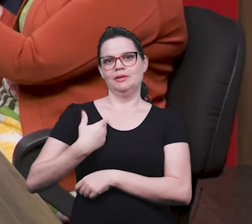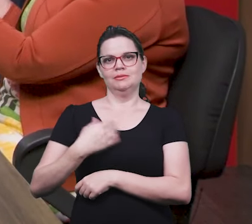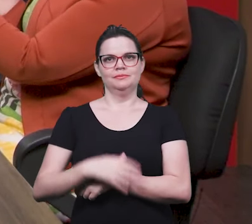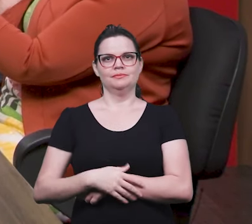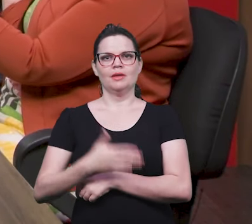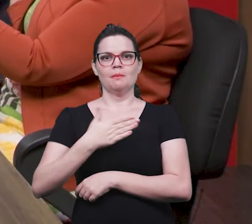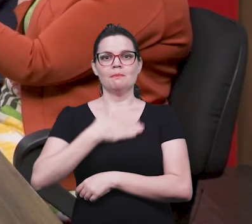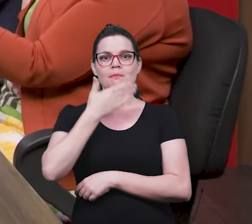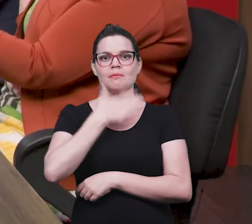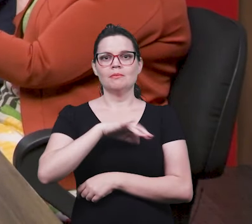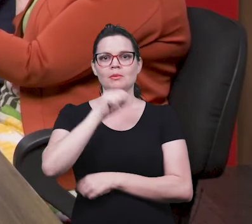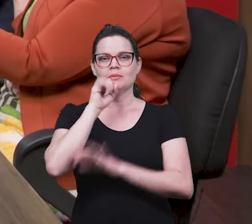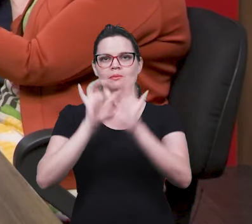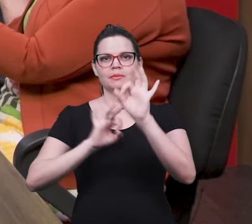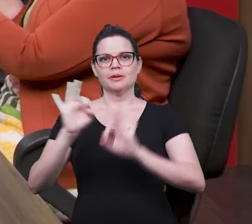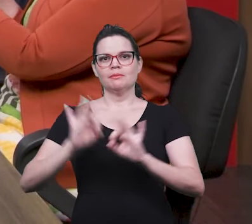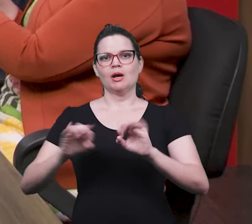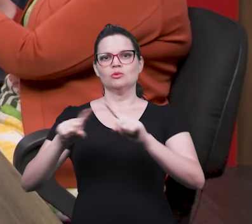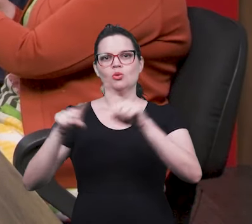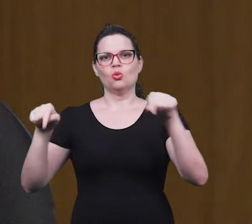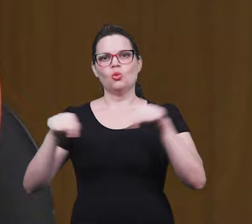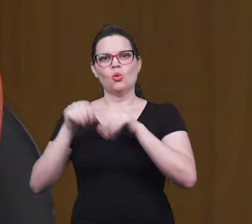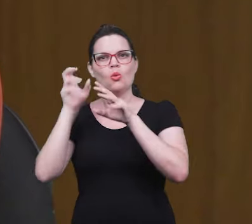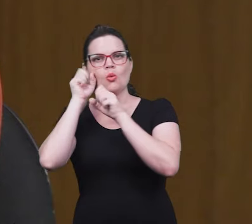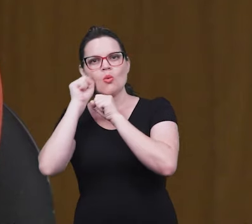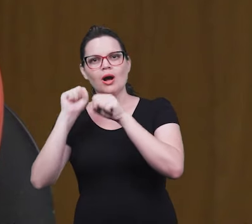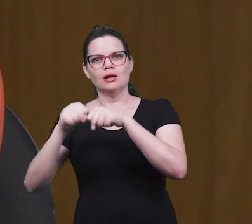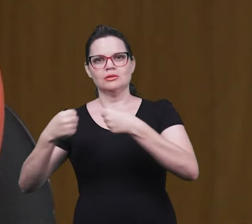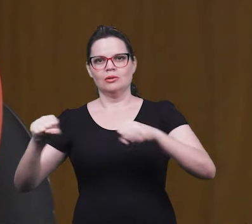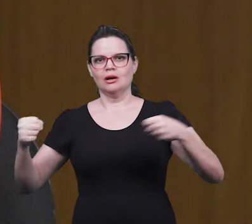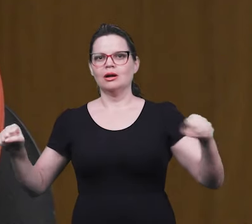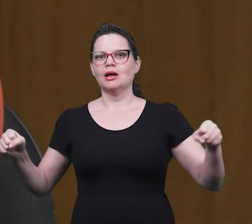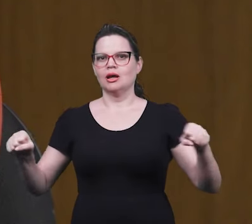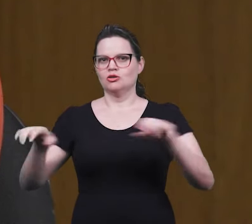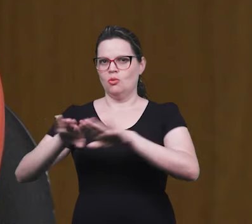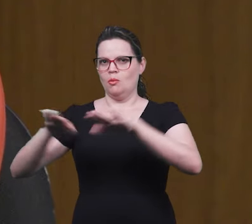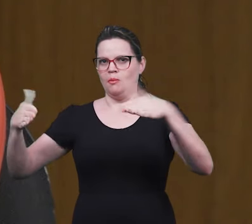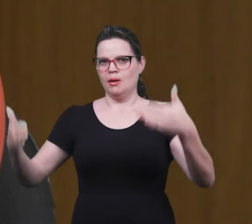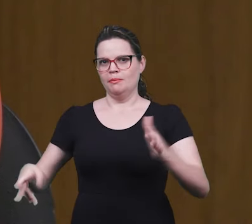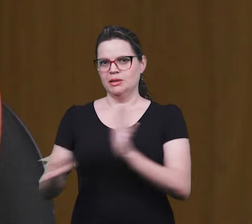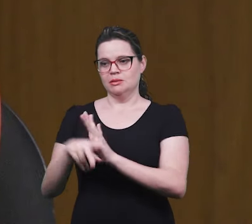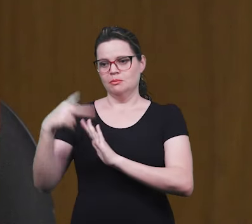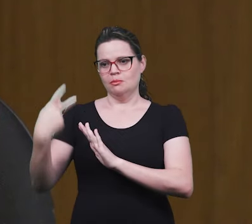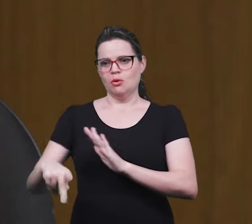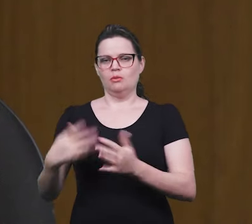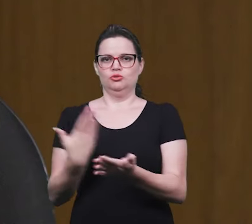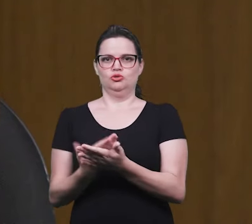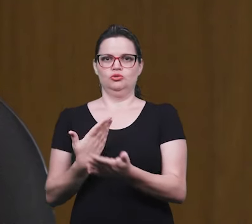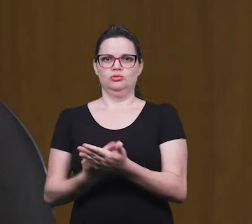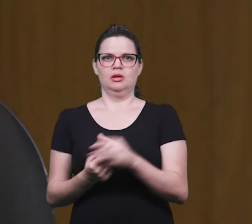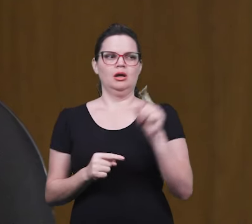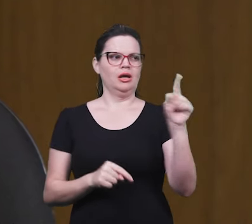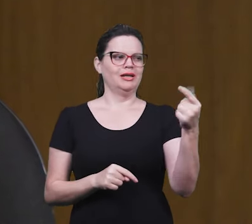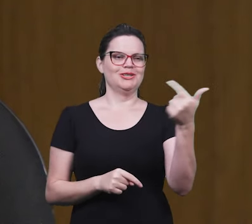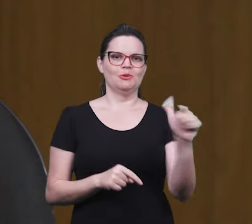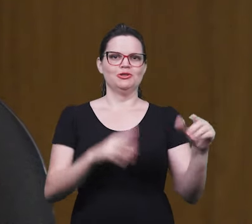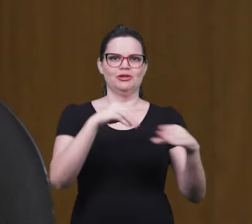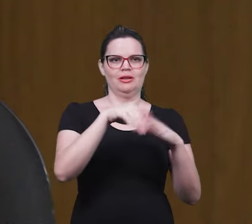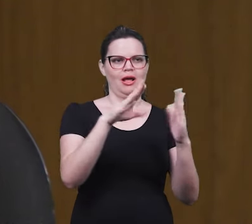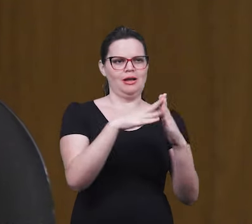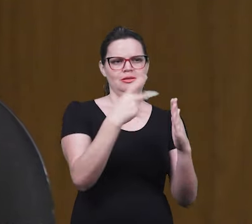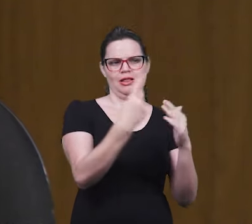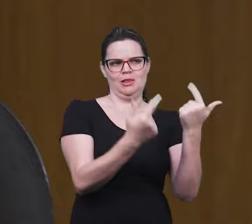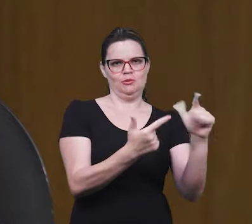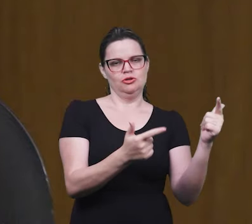papai fez um quarto muito grande com a mesa apropriada para estudar. E ele, como não tinha lugar, ia para lá.